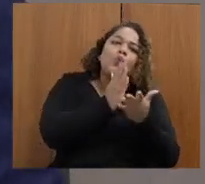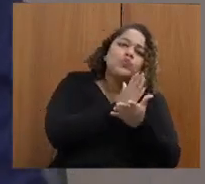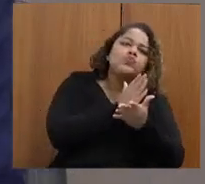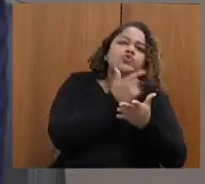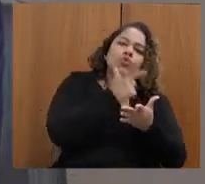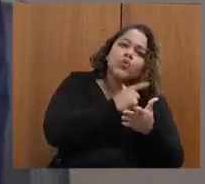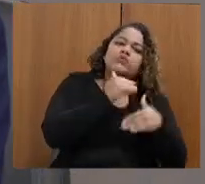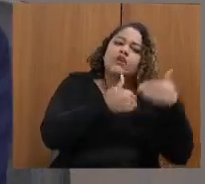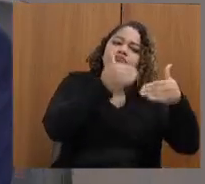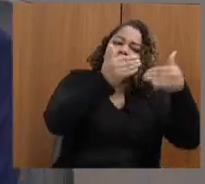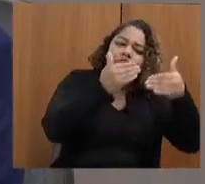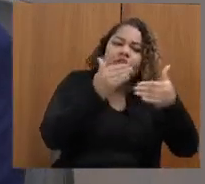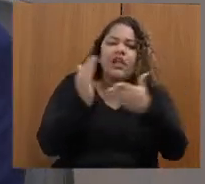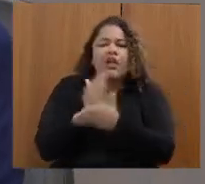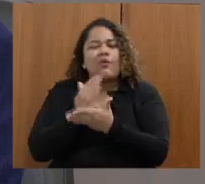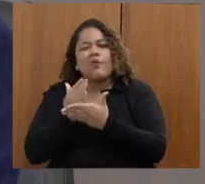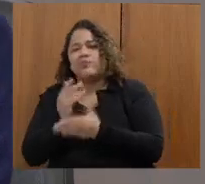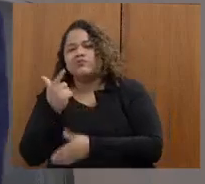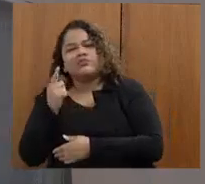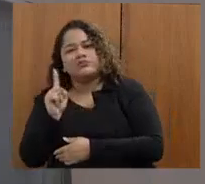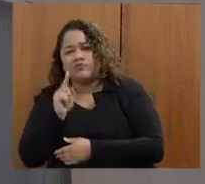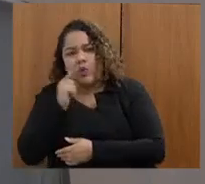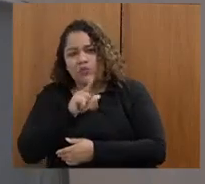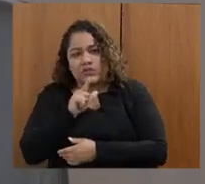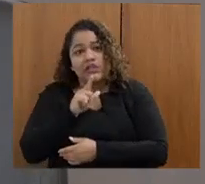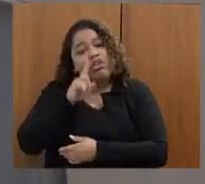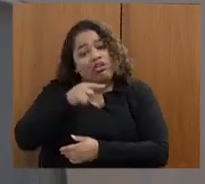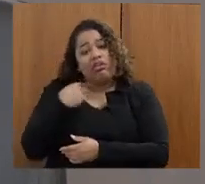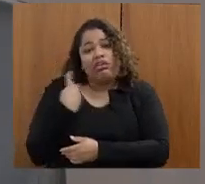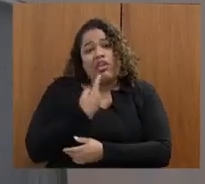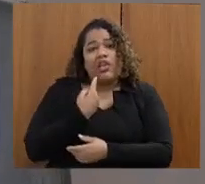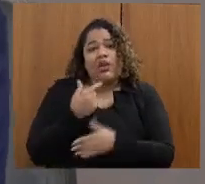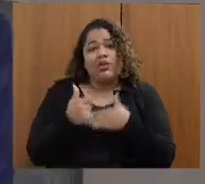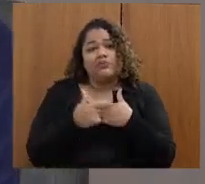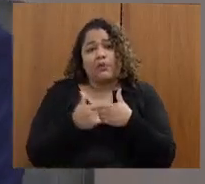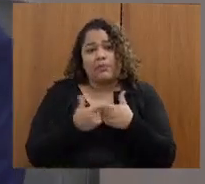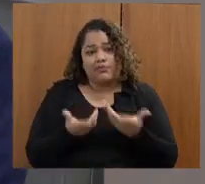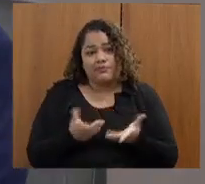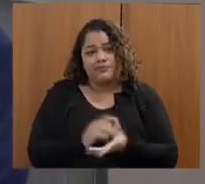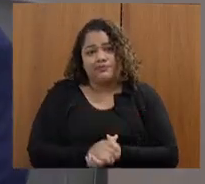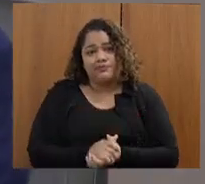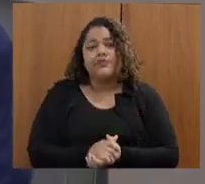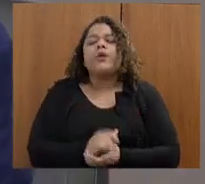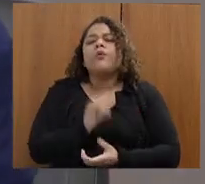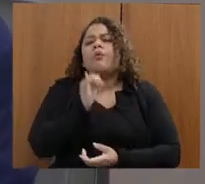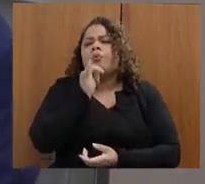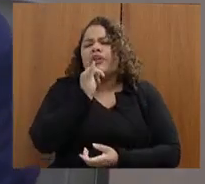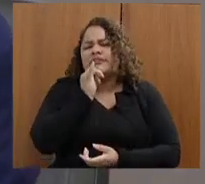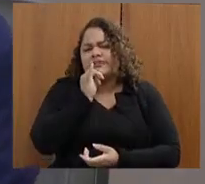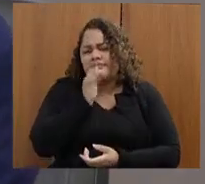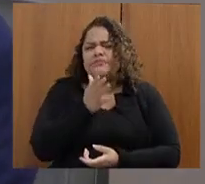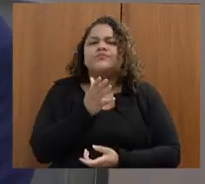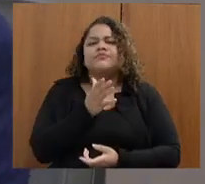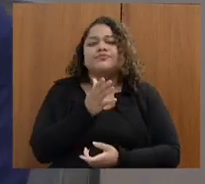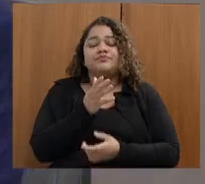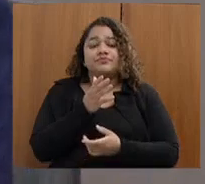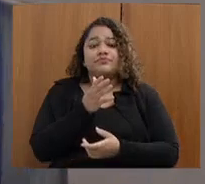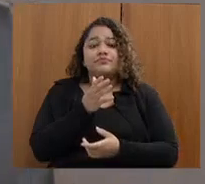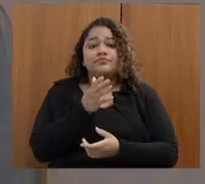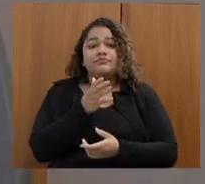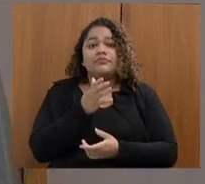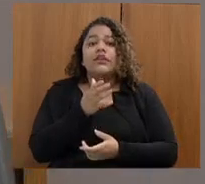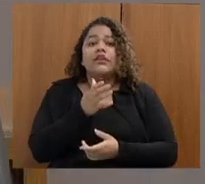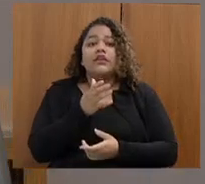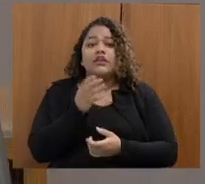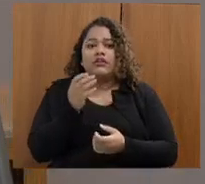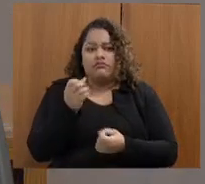outros não e é esse o nosso papel por um exemplo transporte para professores da zona rural precisamos